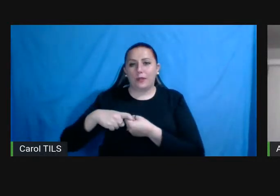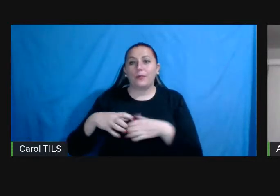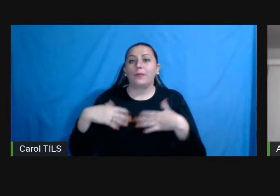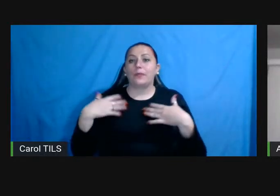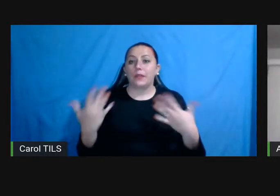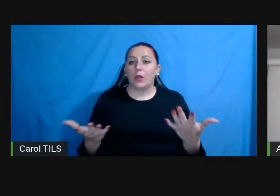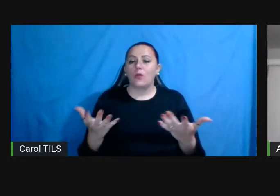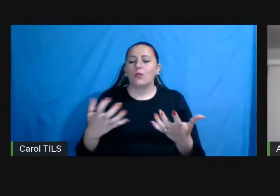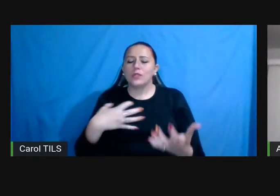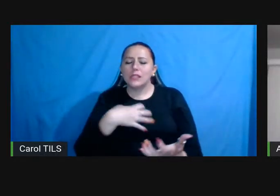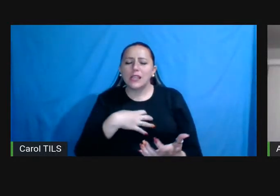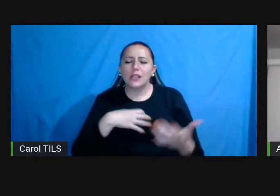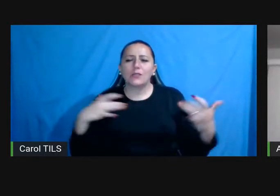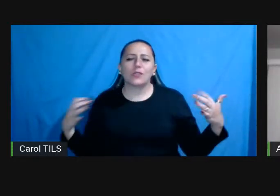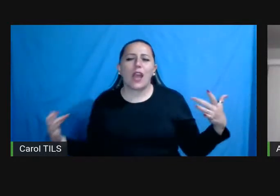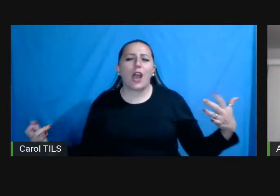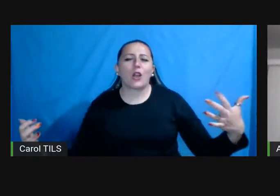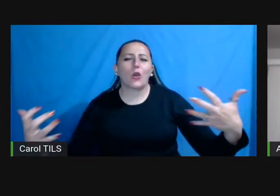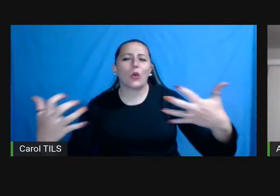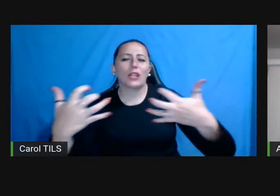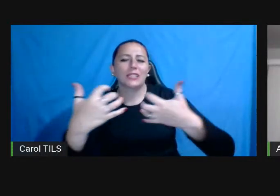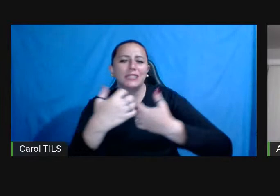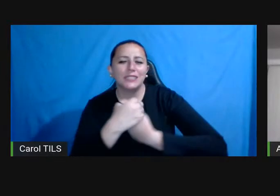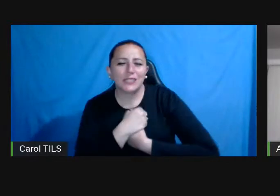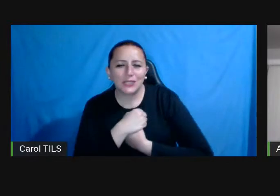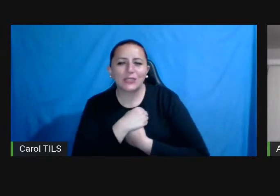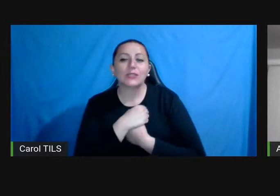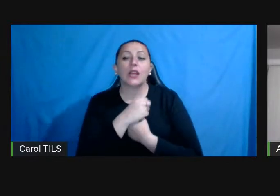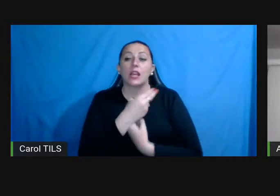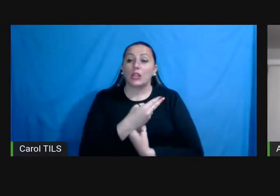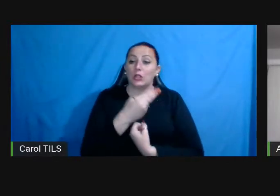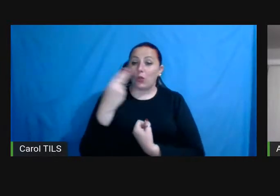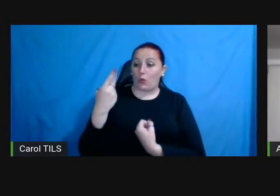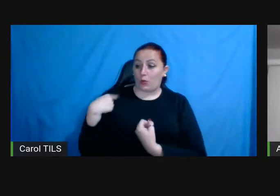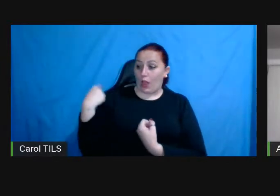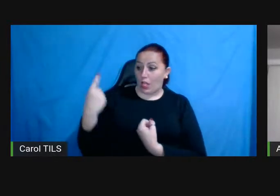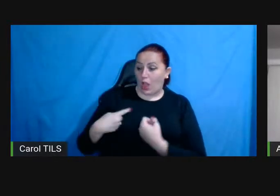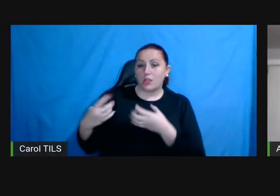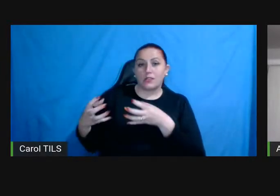acolhidos. Em nome da nossa equipe do ensino,